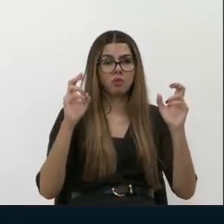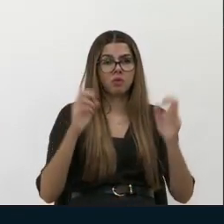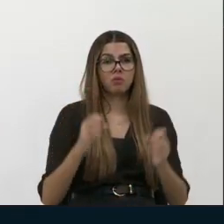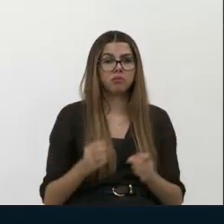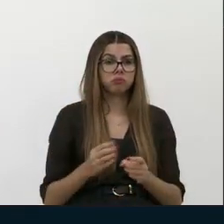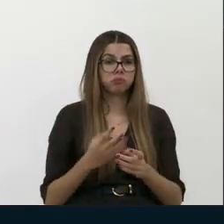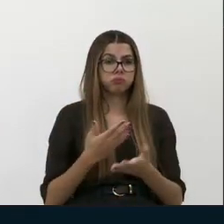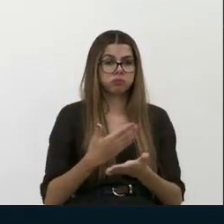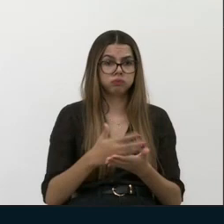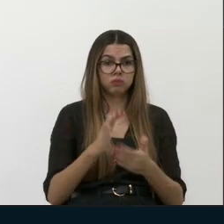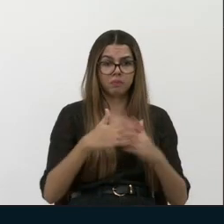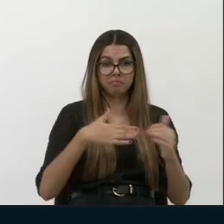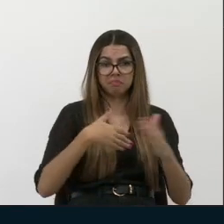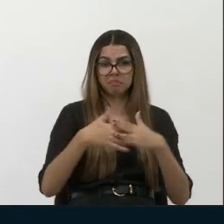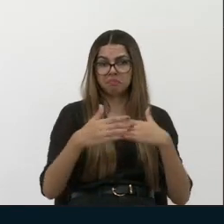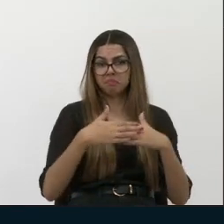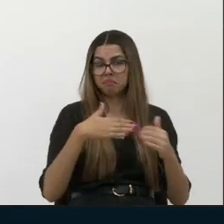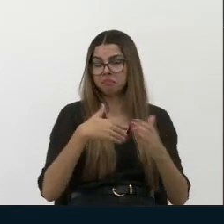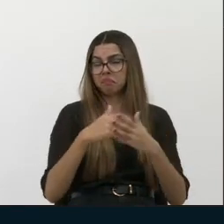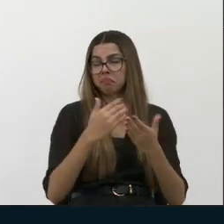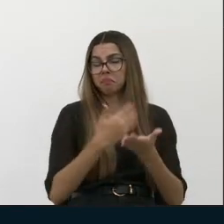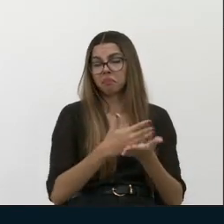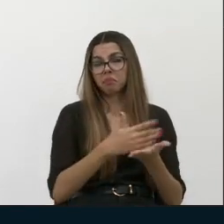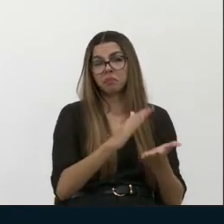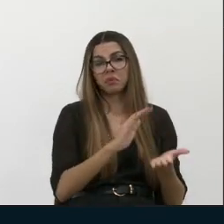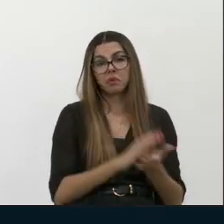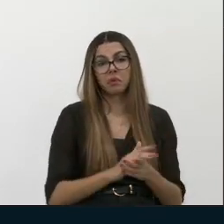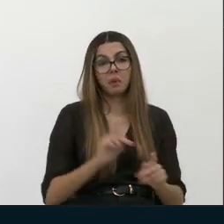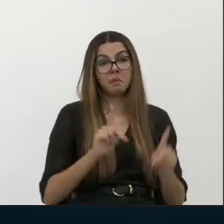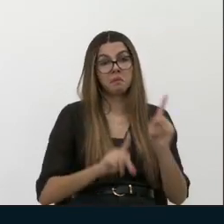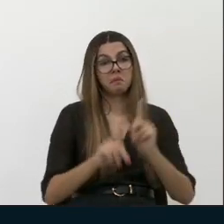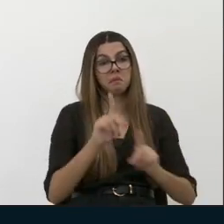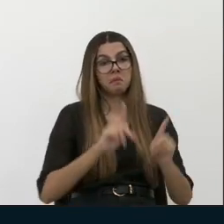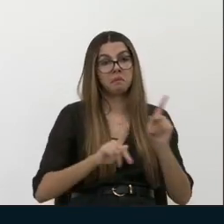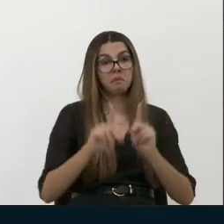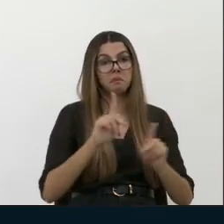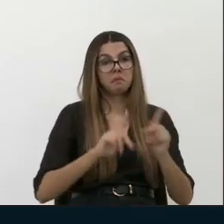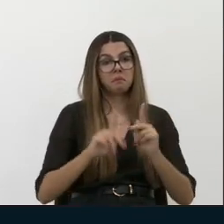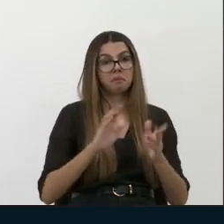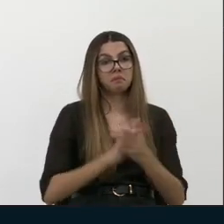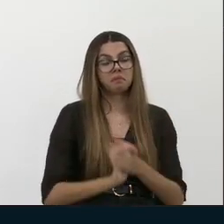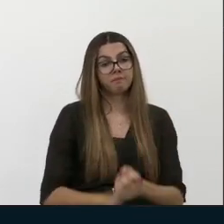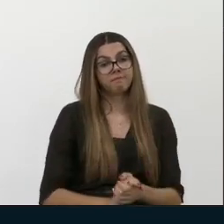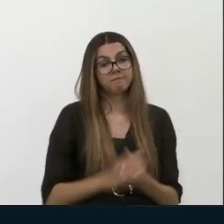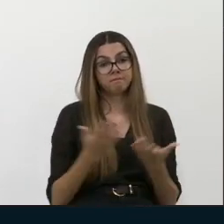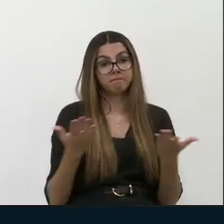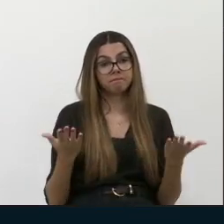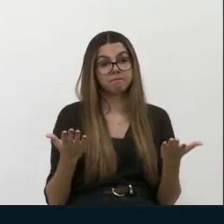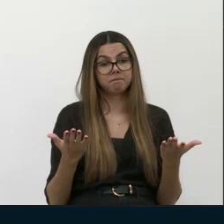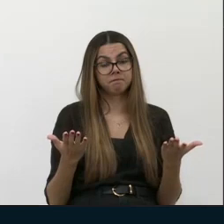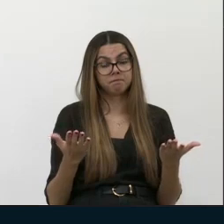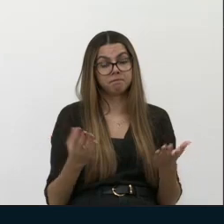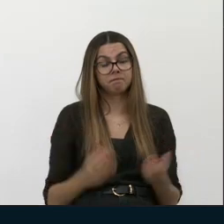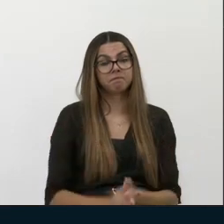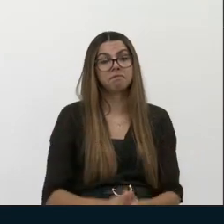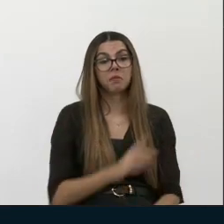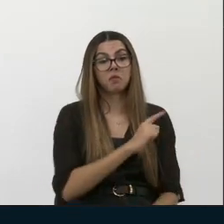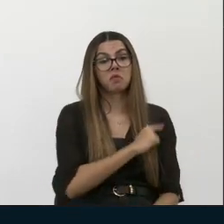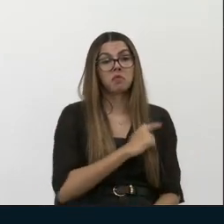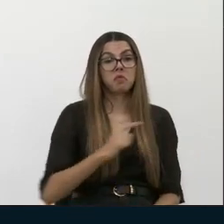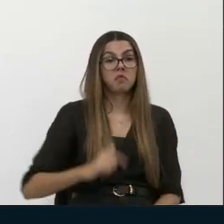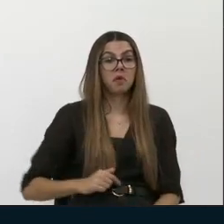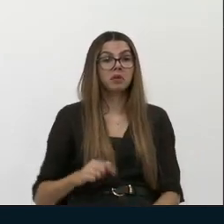fluir do jeito que está, deixando aquela população ali represada. Então, governo é eleito